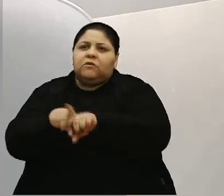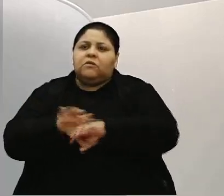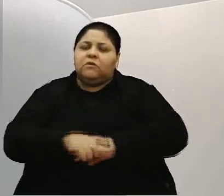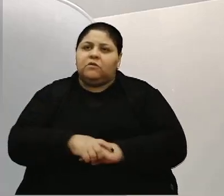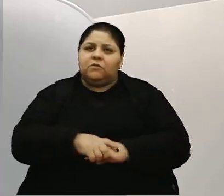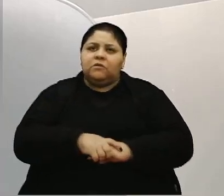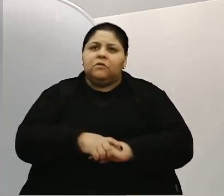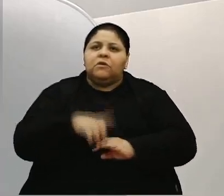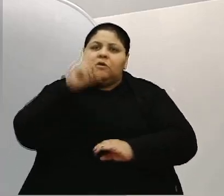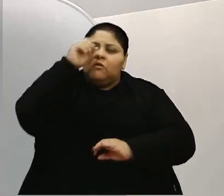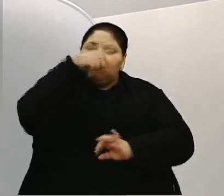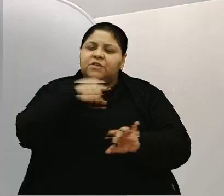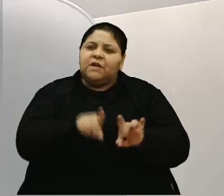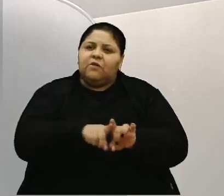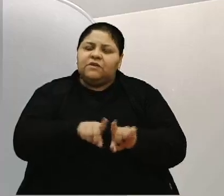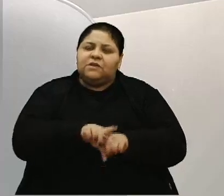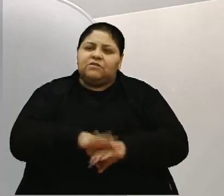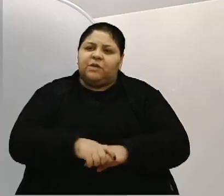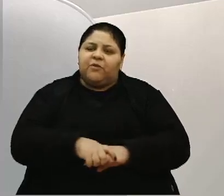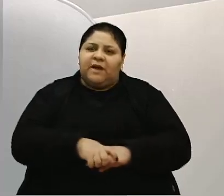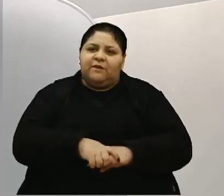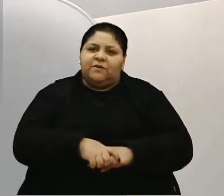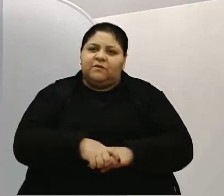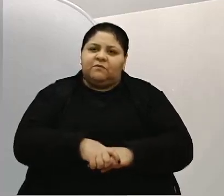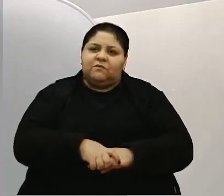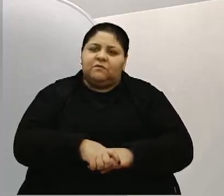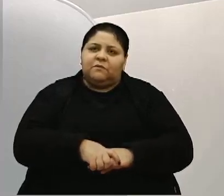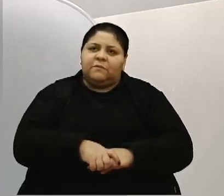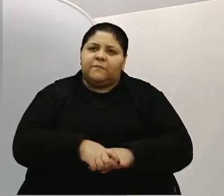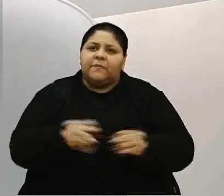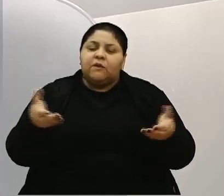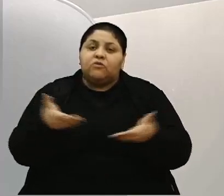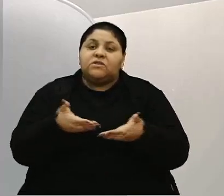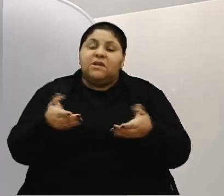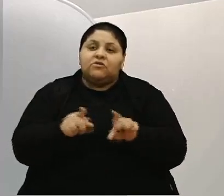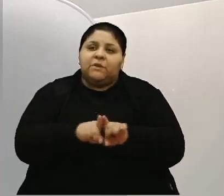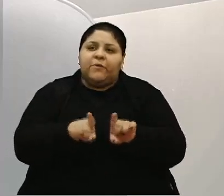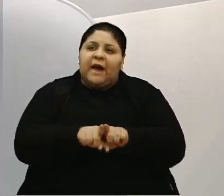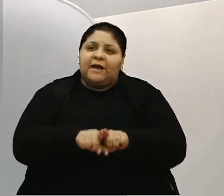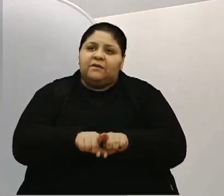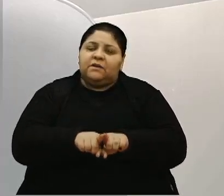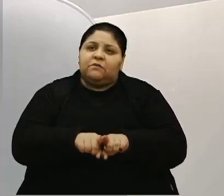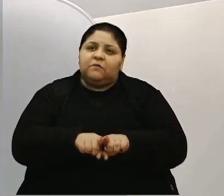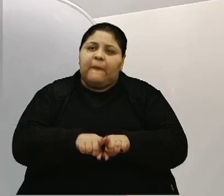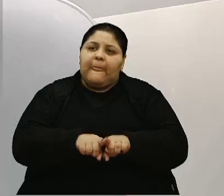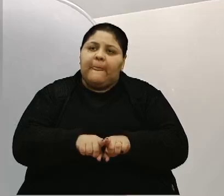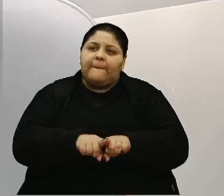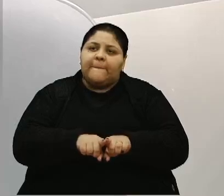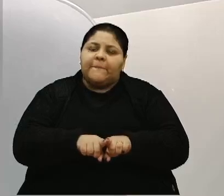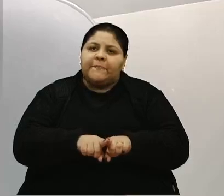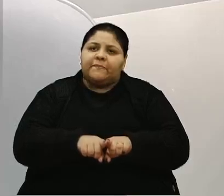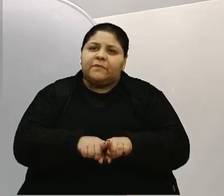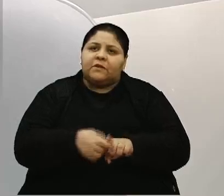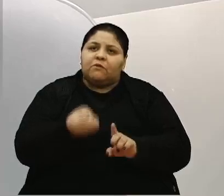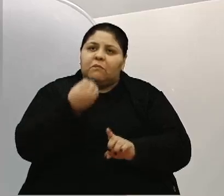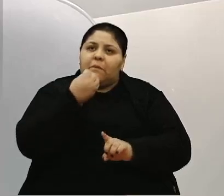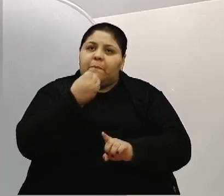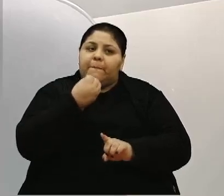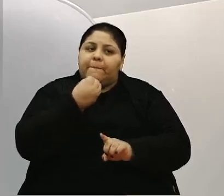senão fica difícil. Você falava muito em saúde hoje, não tem uma boa saúde sem uma boa